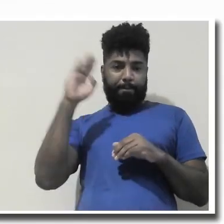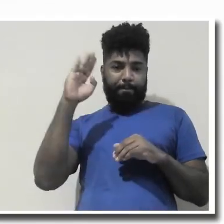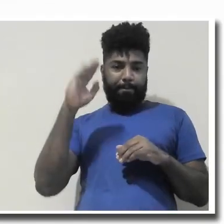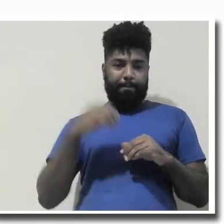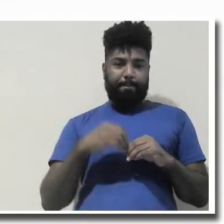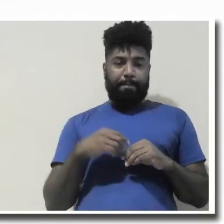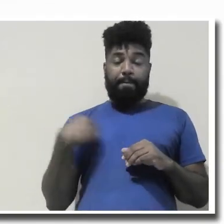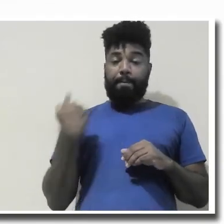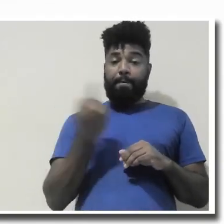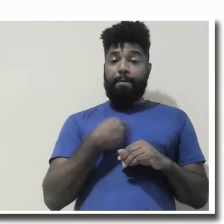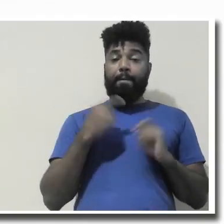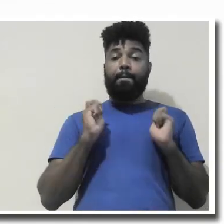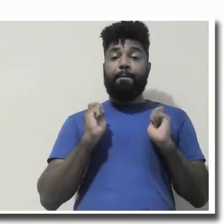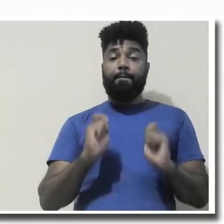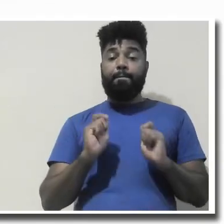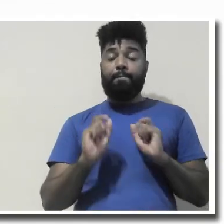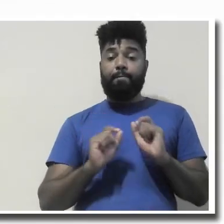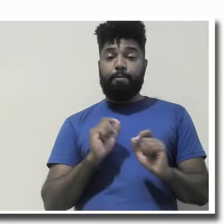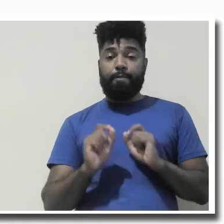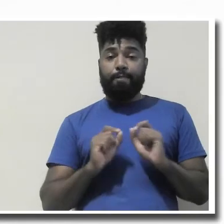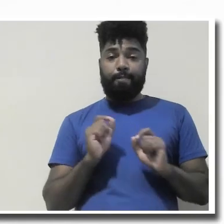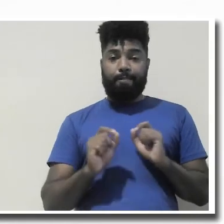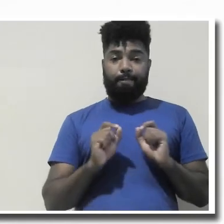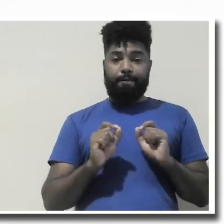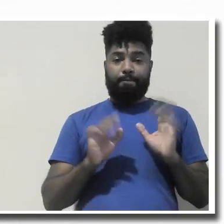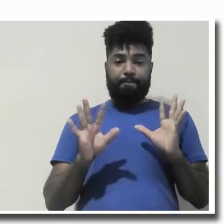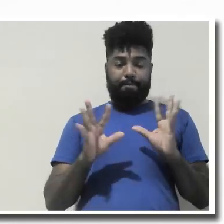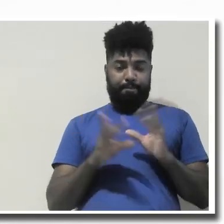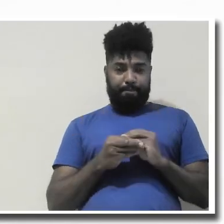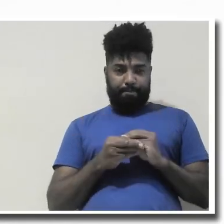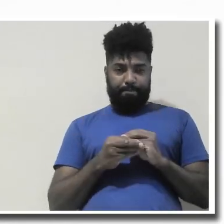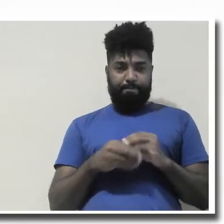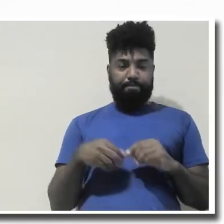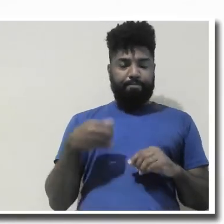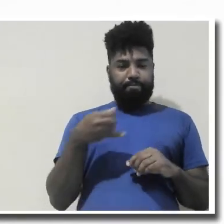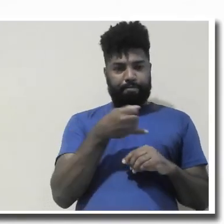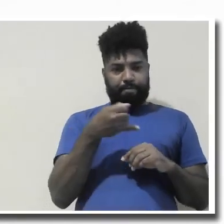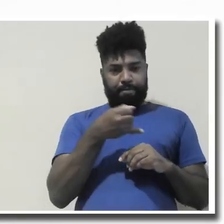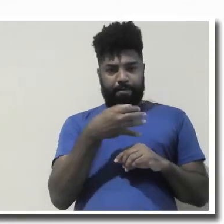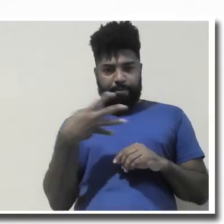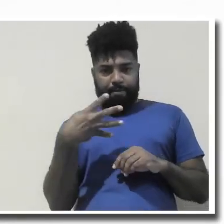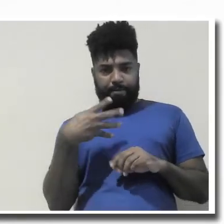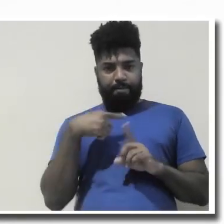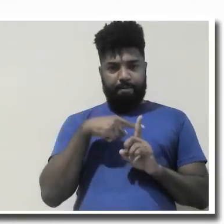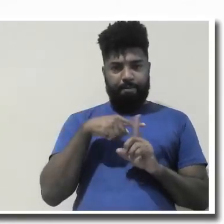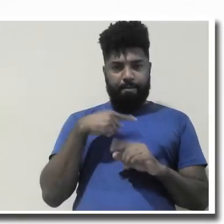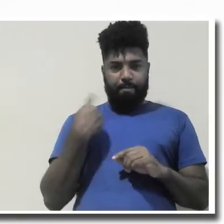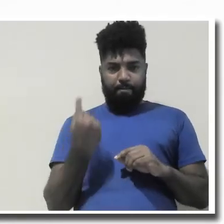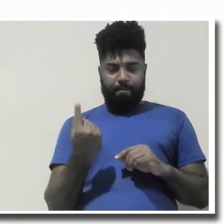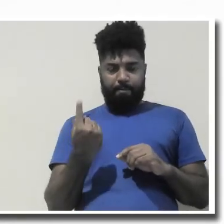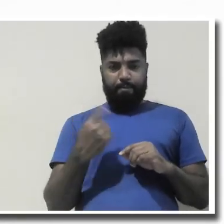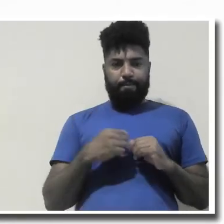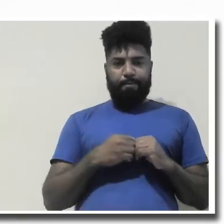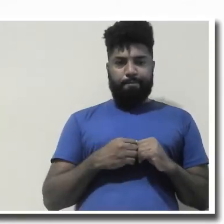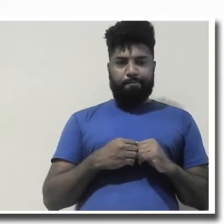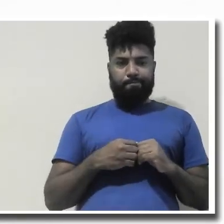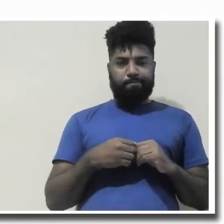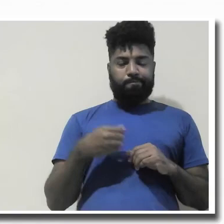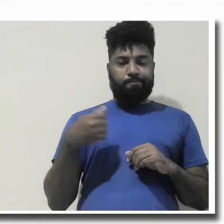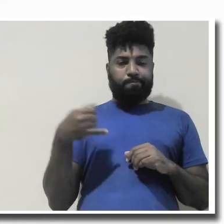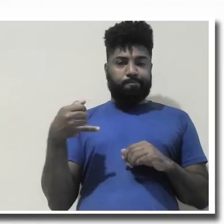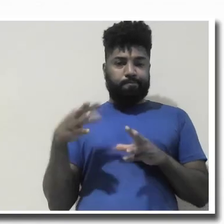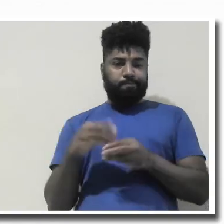já podemos efetuar este cálculo. Então, menos 4 mais 1, menos